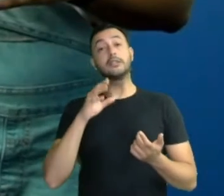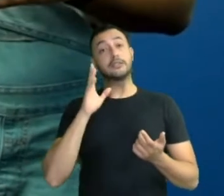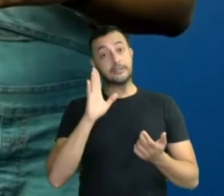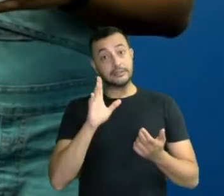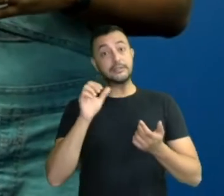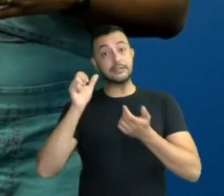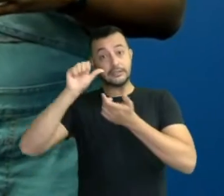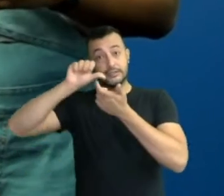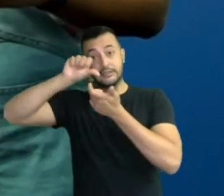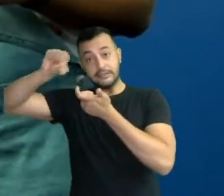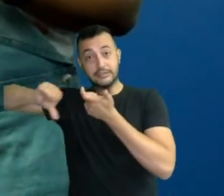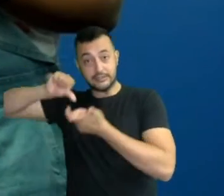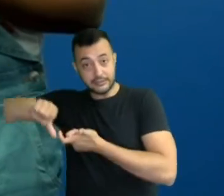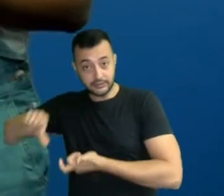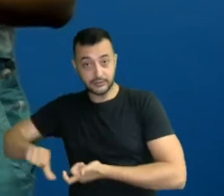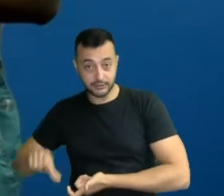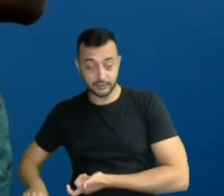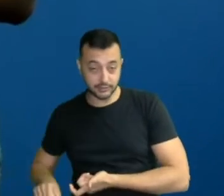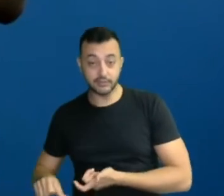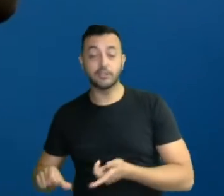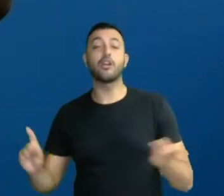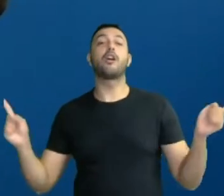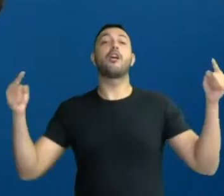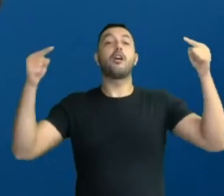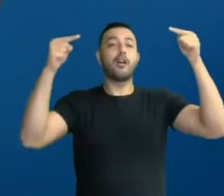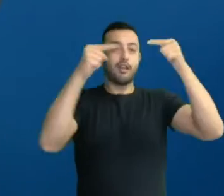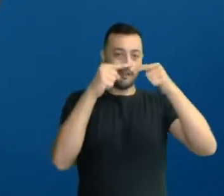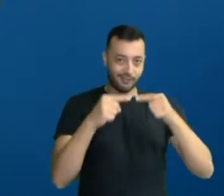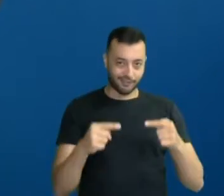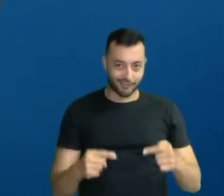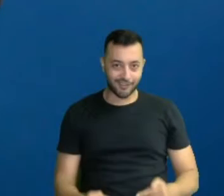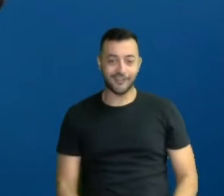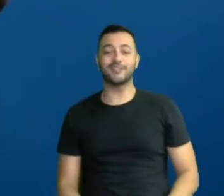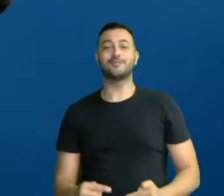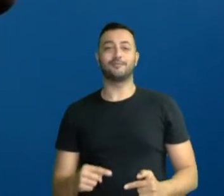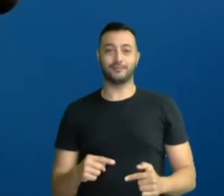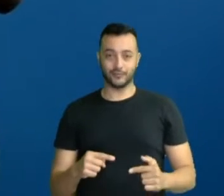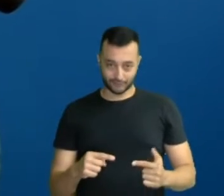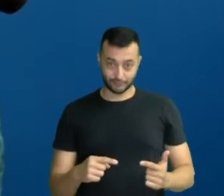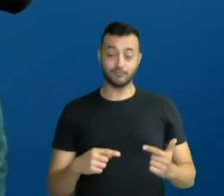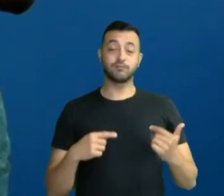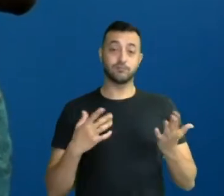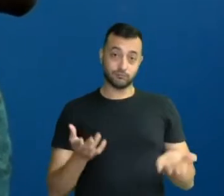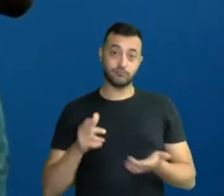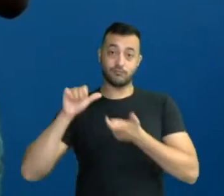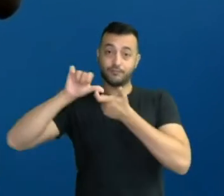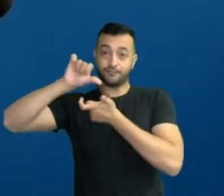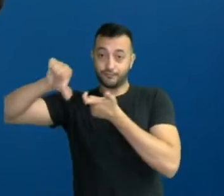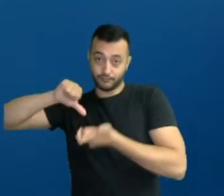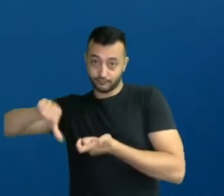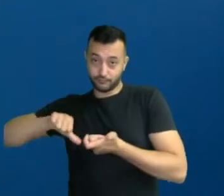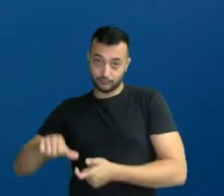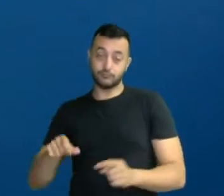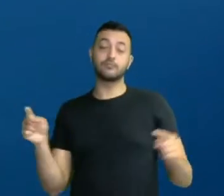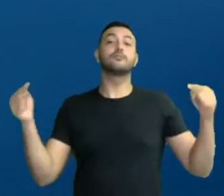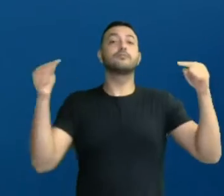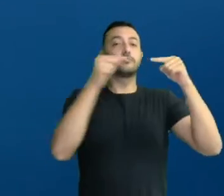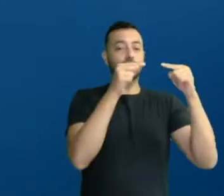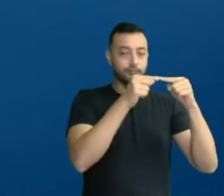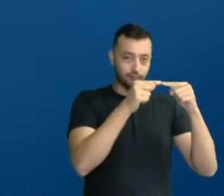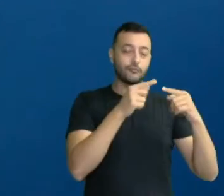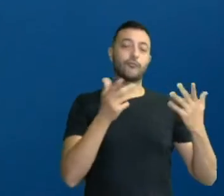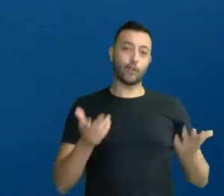for conjugar o verbo pronominal, a gente vai conjugar de acordo com a pessoa que a gente